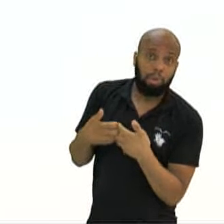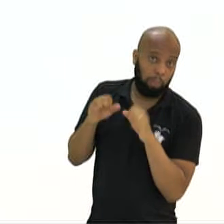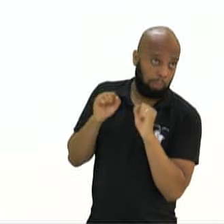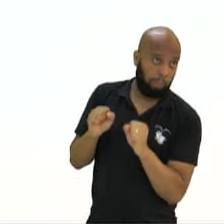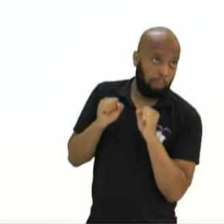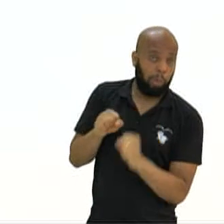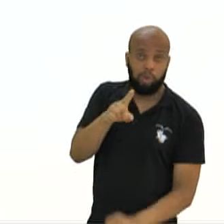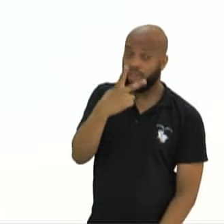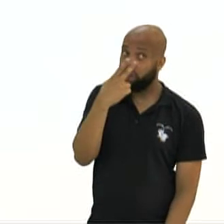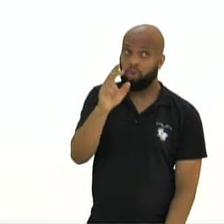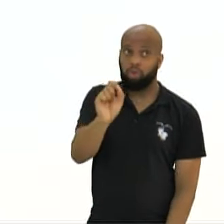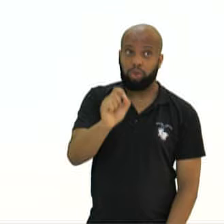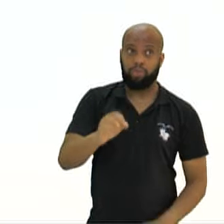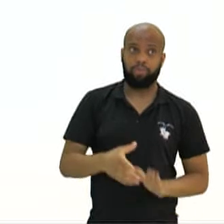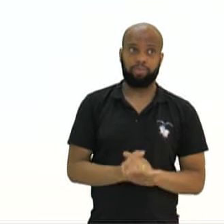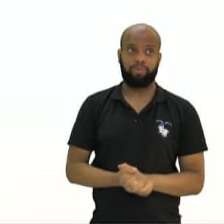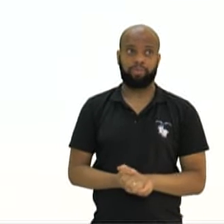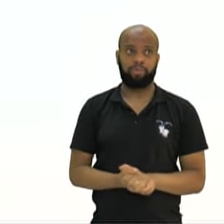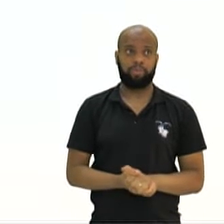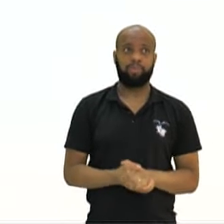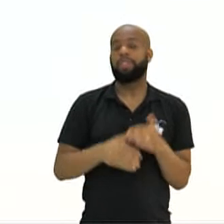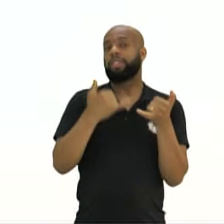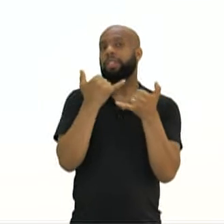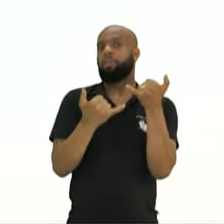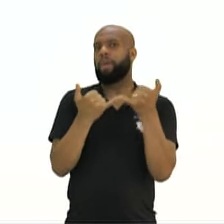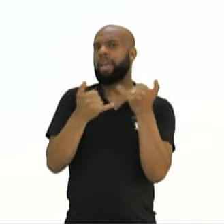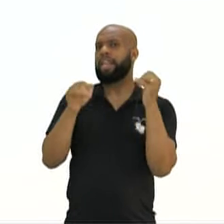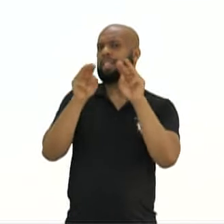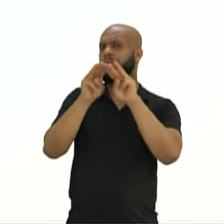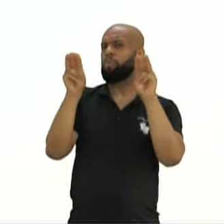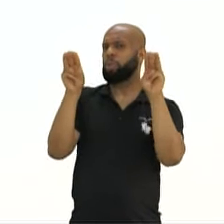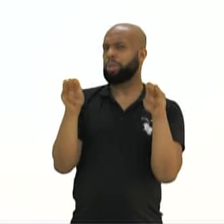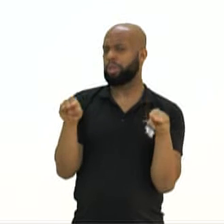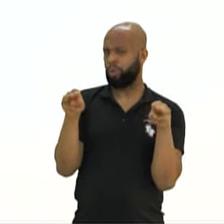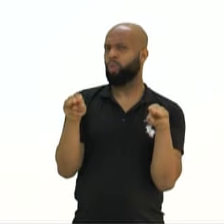Talvez? O que vocês acham? Parece um museu, professor?